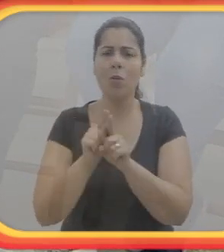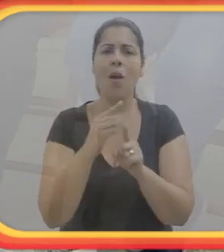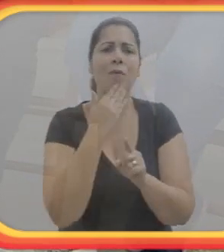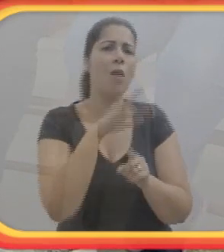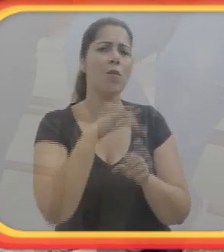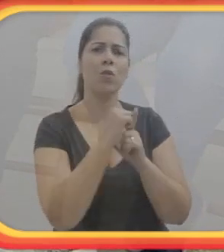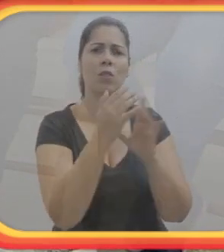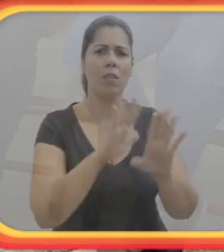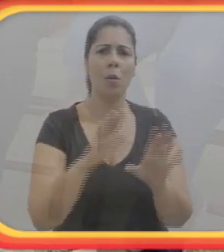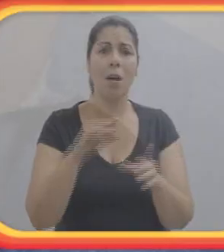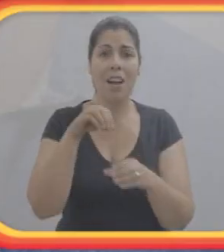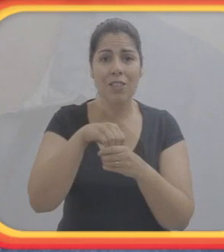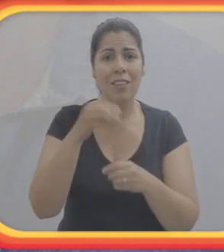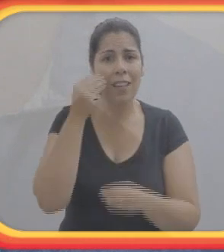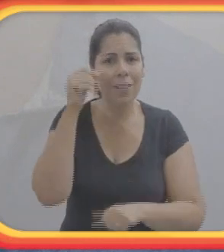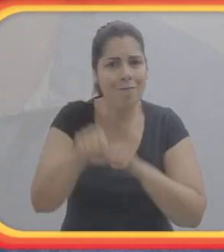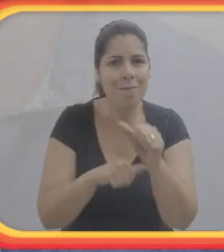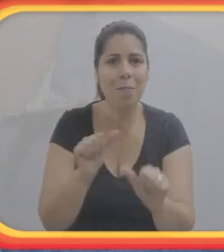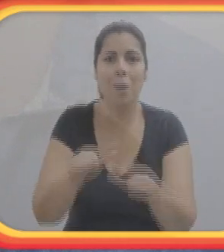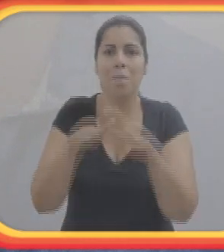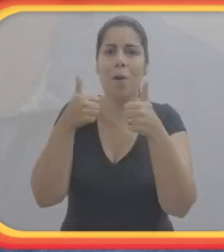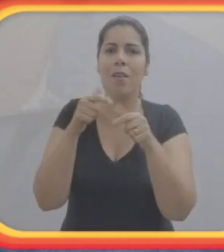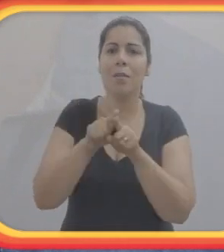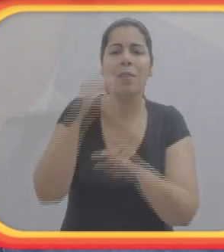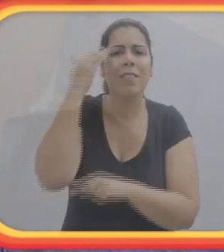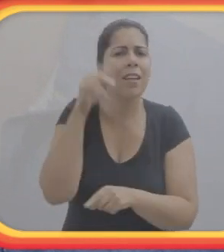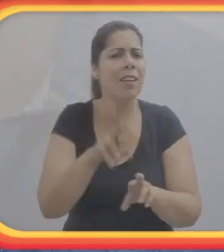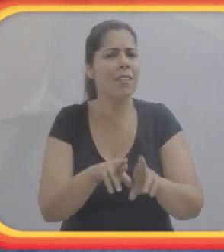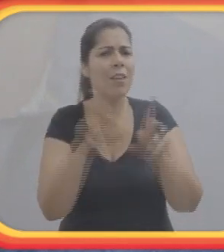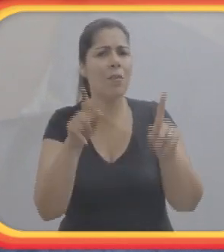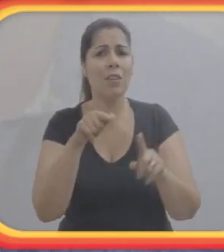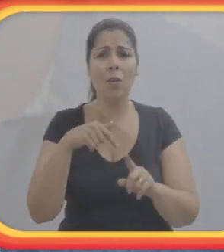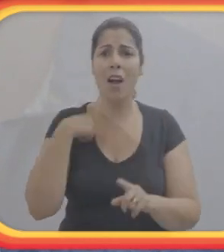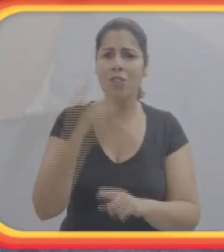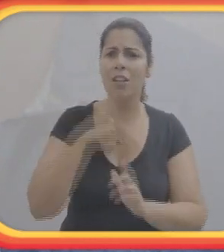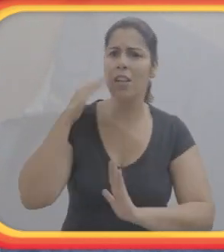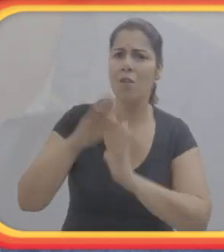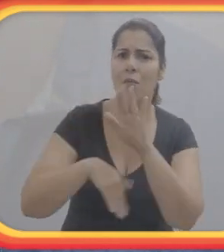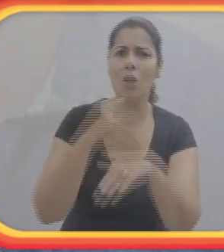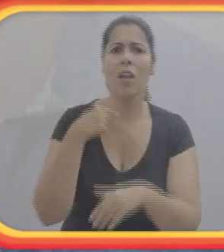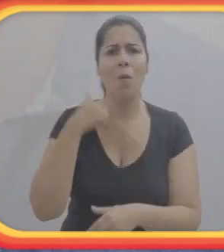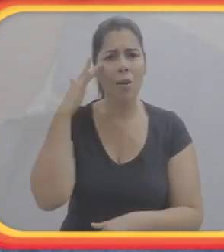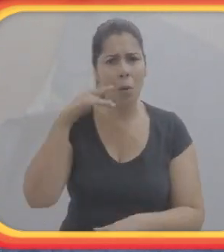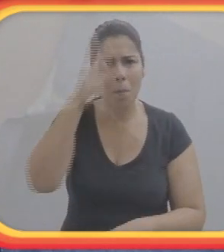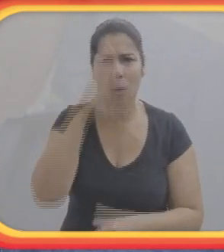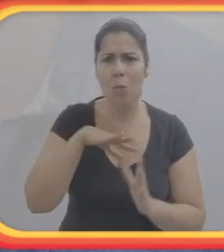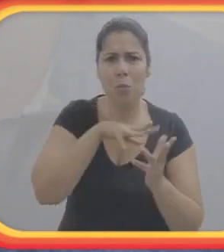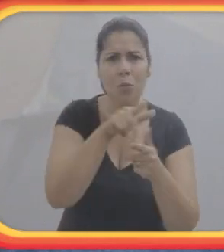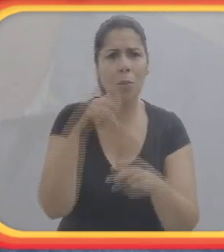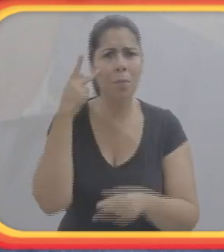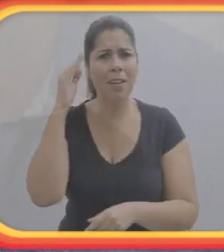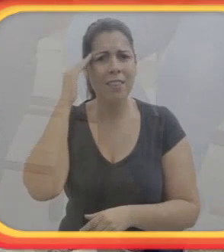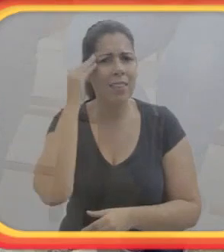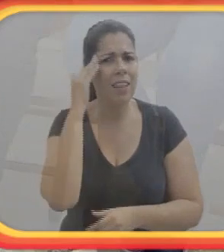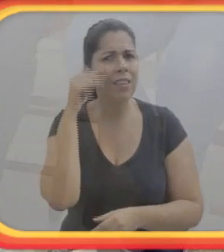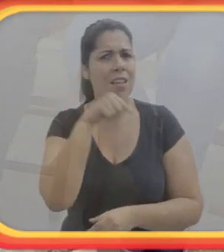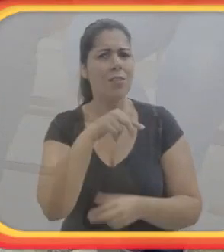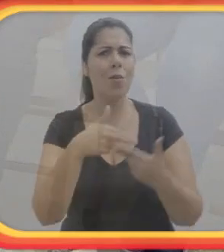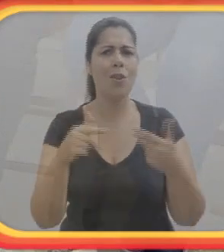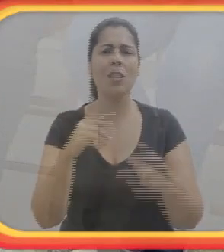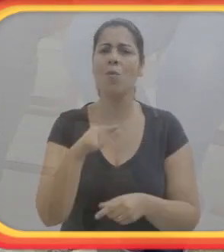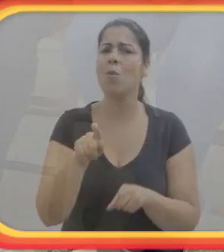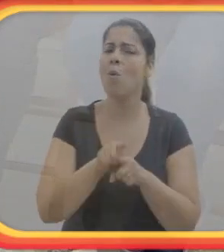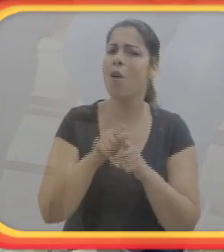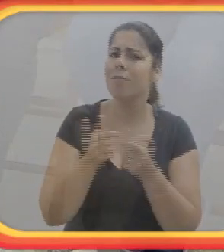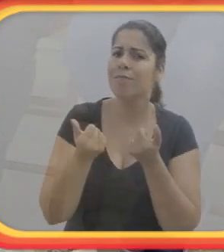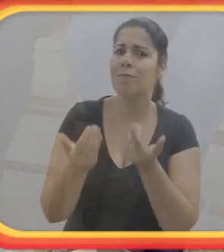essa diferença, né? Então, a gente está evoluindo, eu acho, no Brasil, no mundo, para parar de entender essas coisas como favor. Acho que a gente está